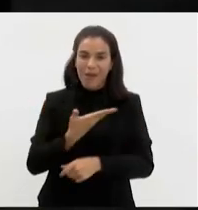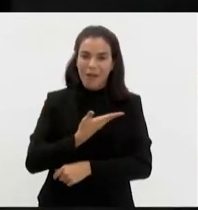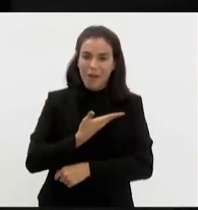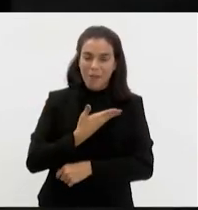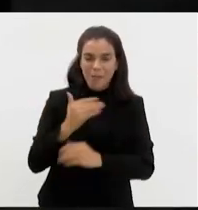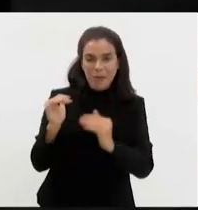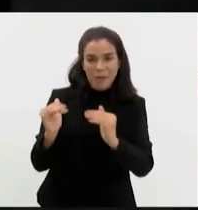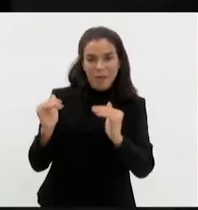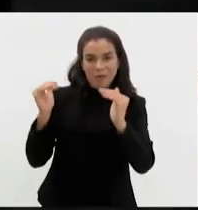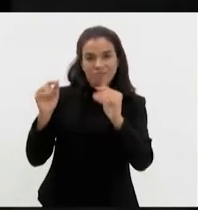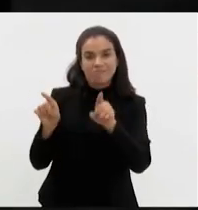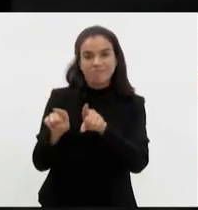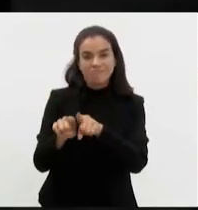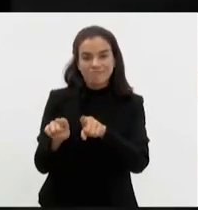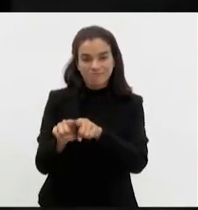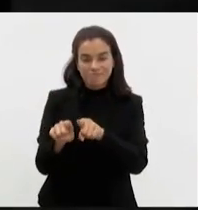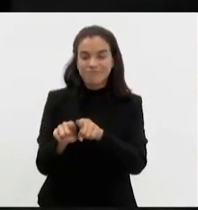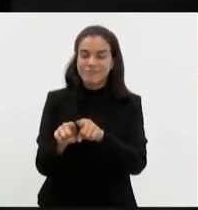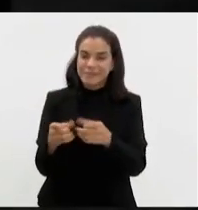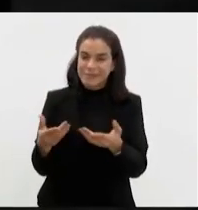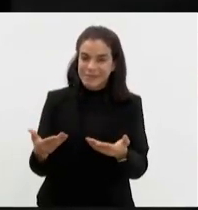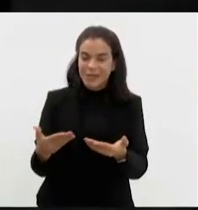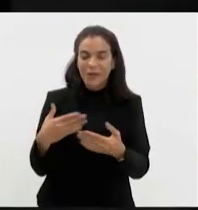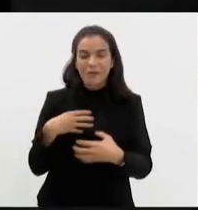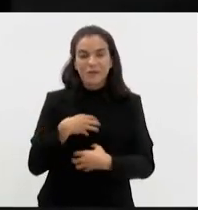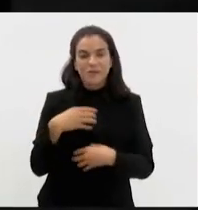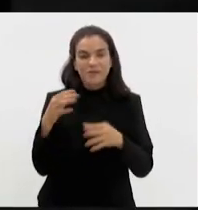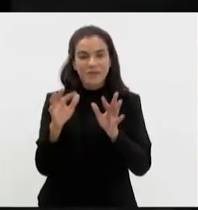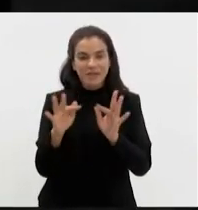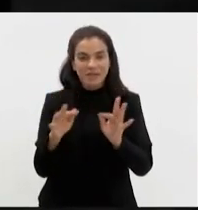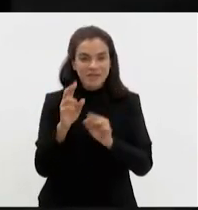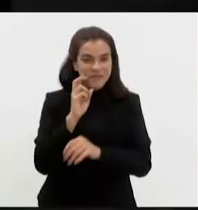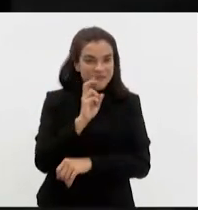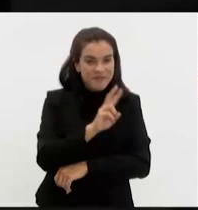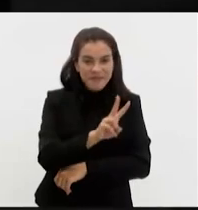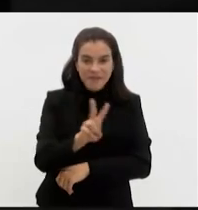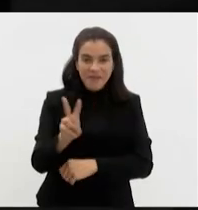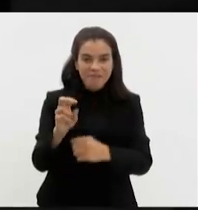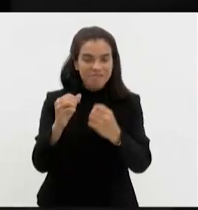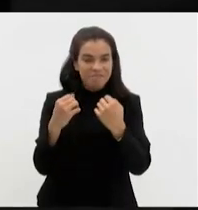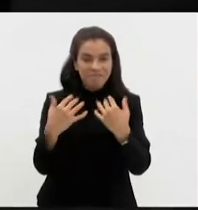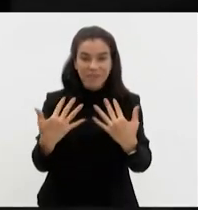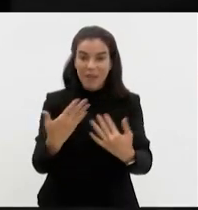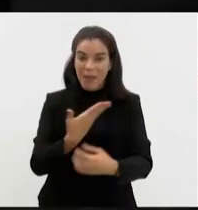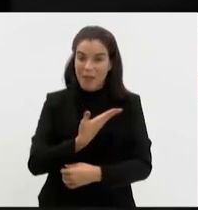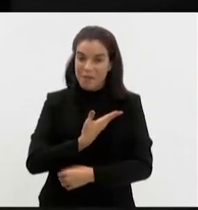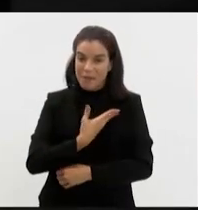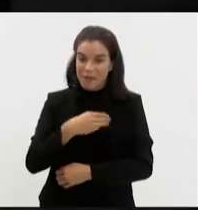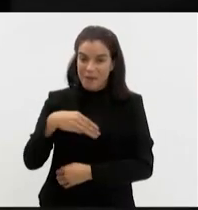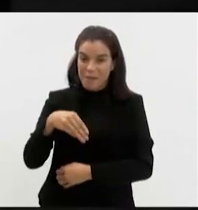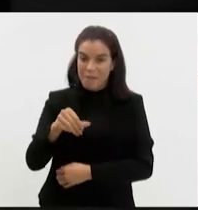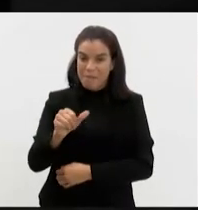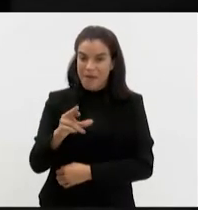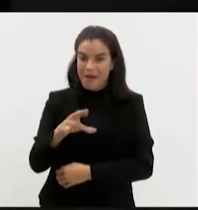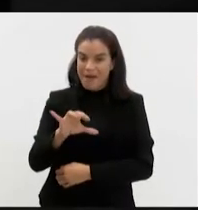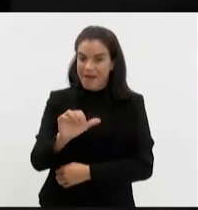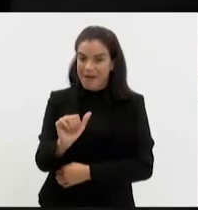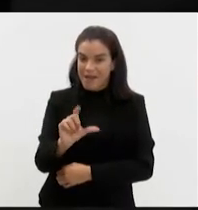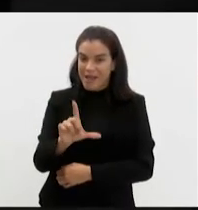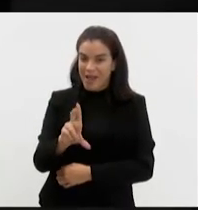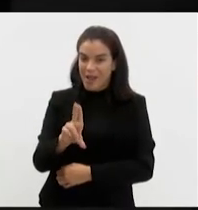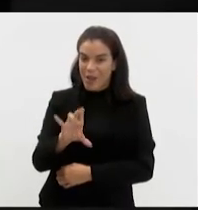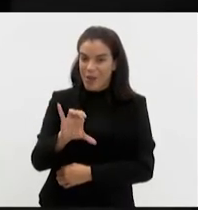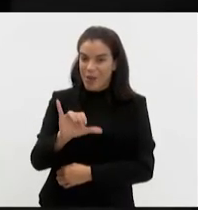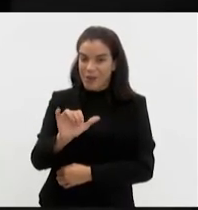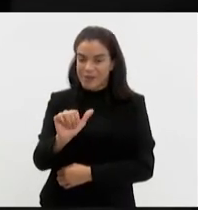de autoridades então sim Fico muito feliz de ver esse plenário aqui minha querida amiga Maria Lúcia tô vendo ali sentadinha nos